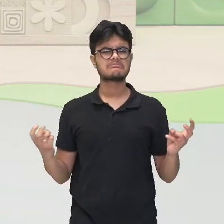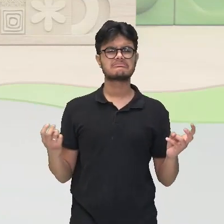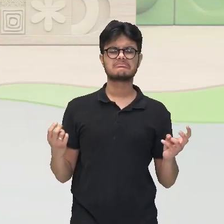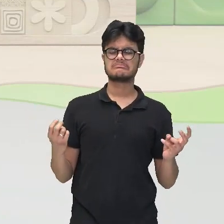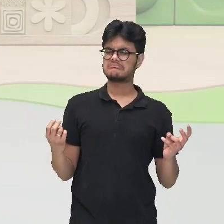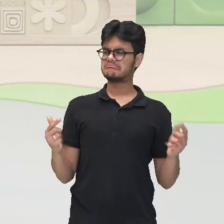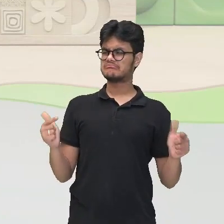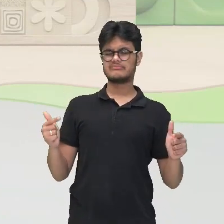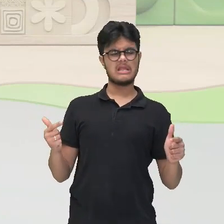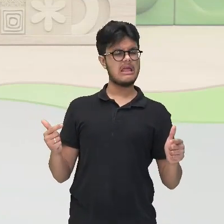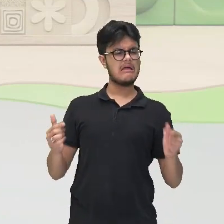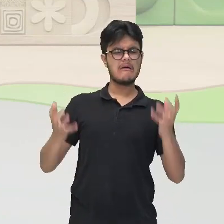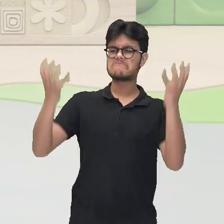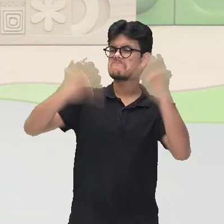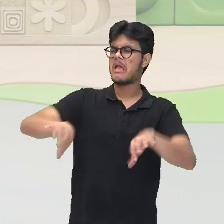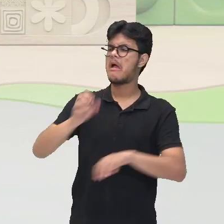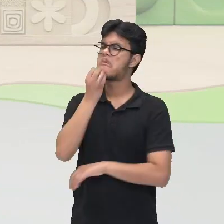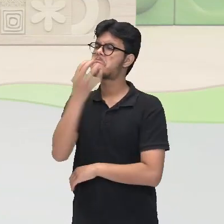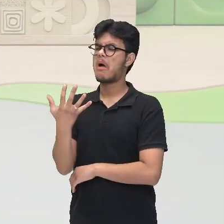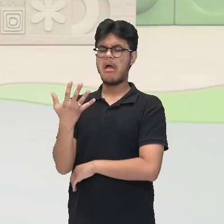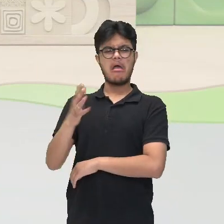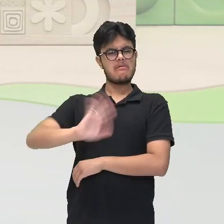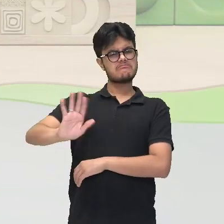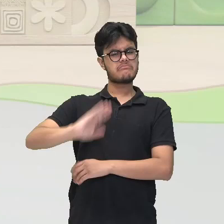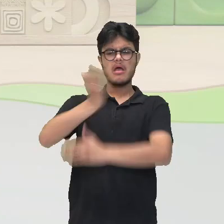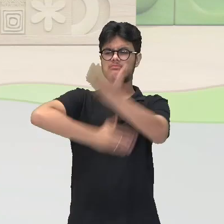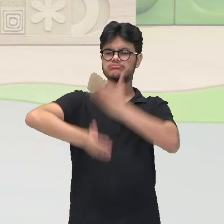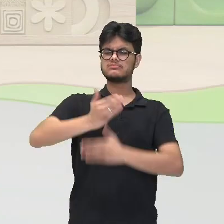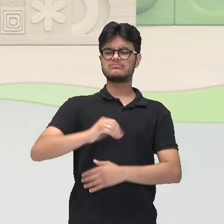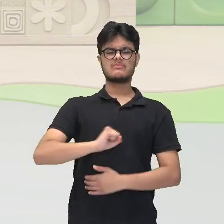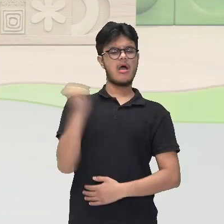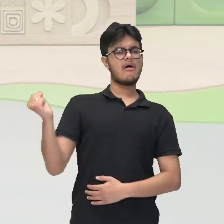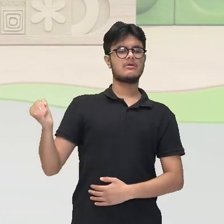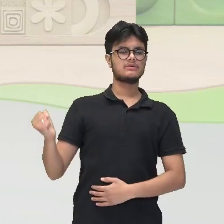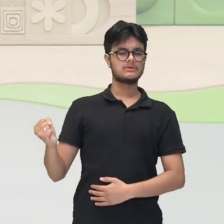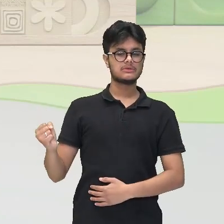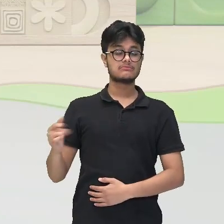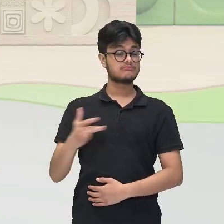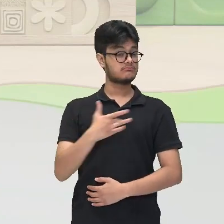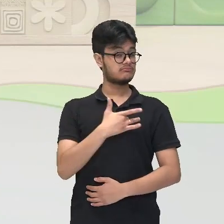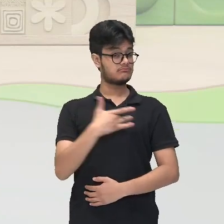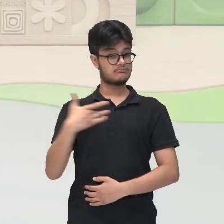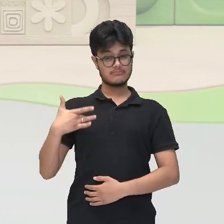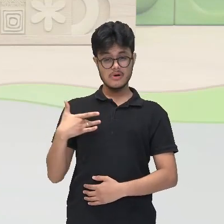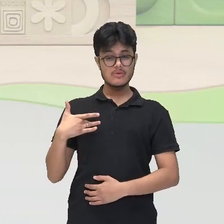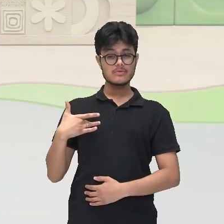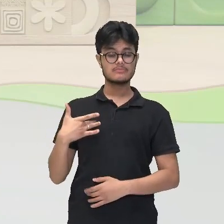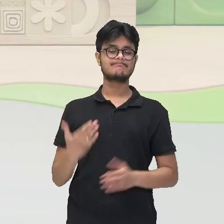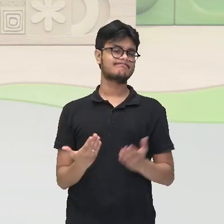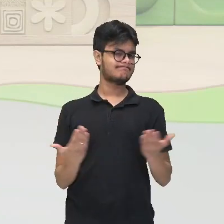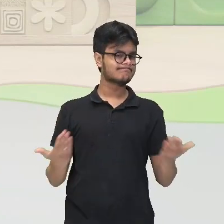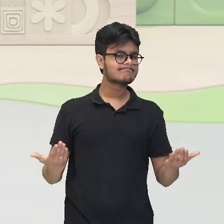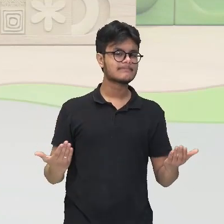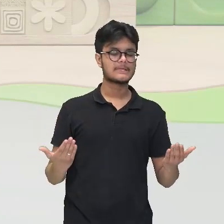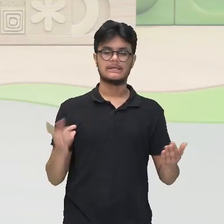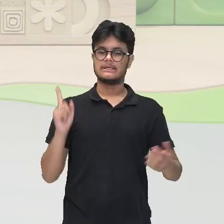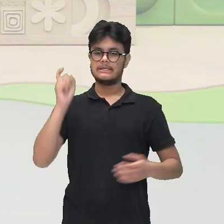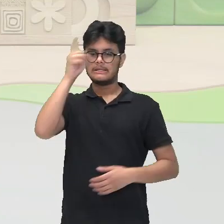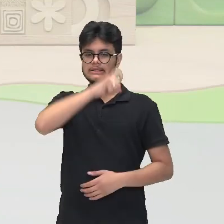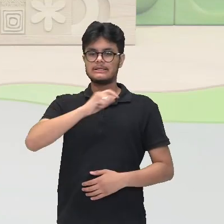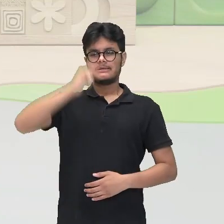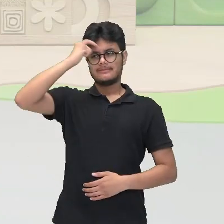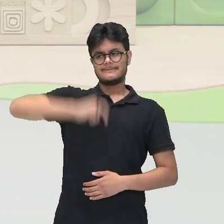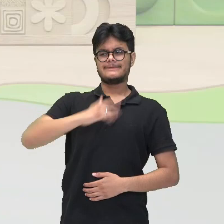tem relacionamentos bons, com certeza isso tem a ver com a sua saúde. E a pessoa que é dessa maneira, ela não